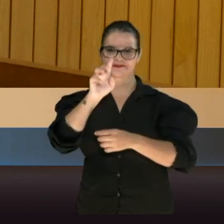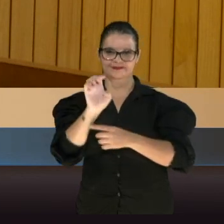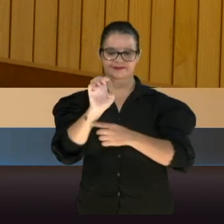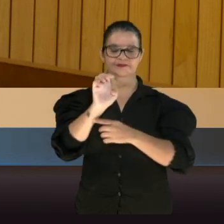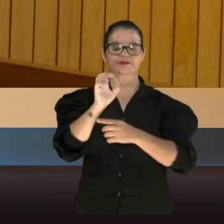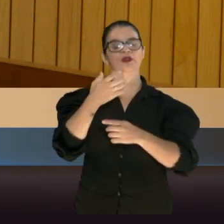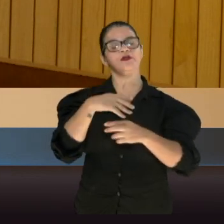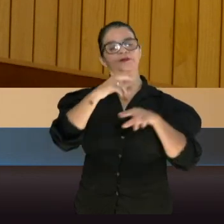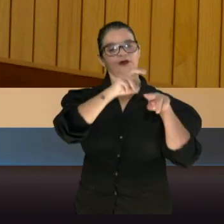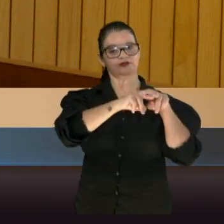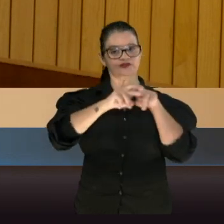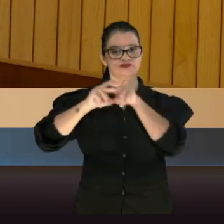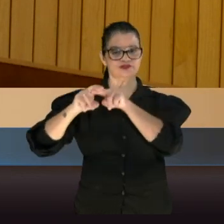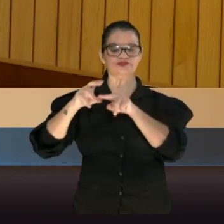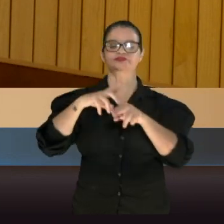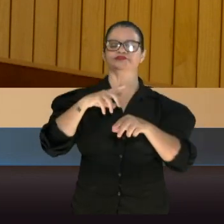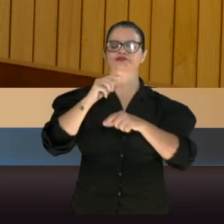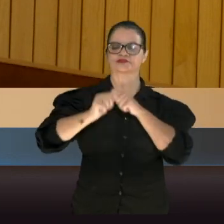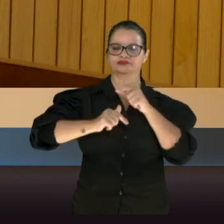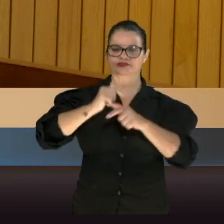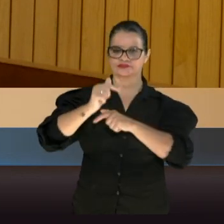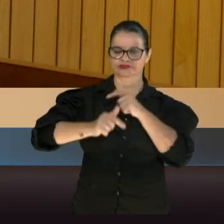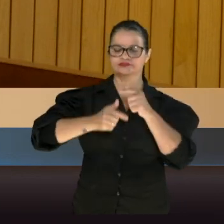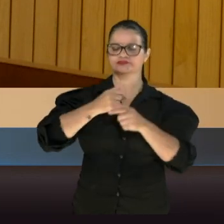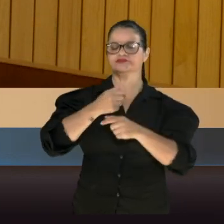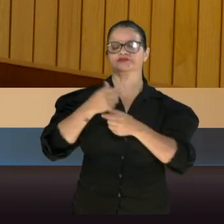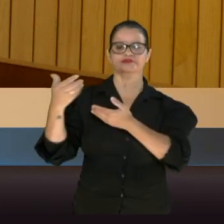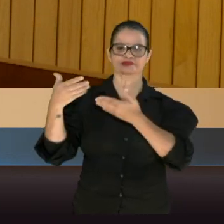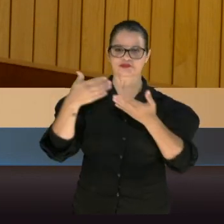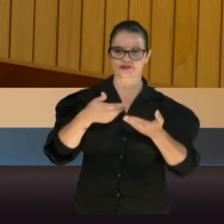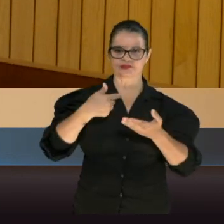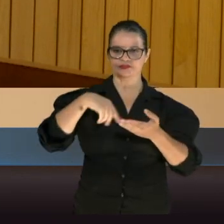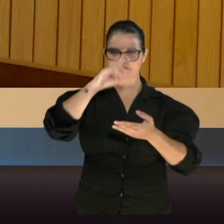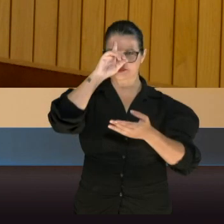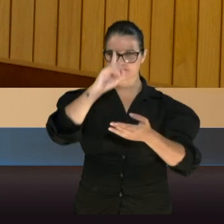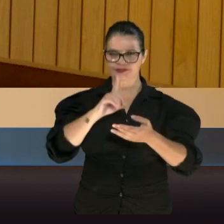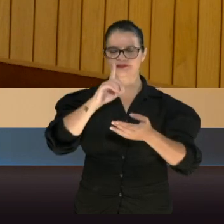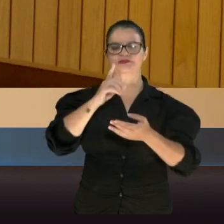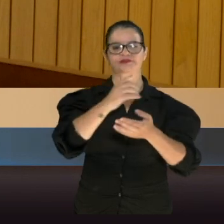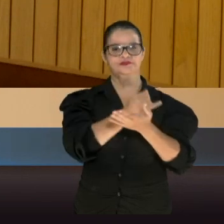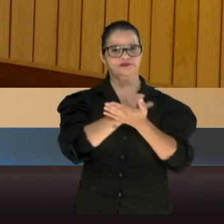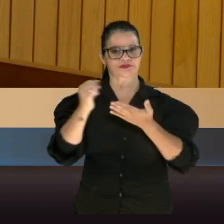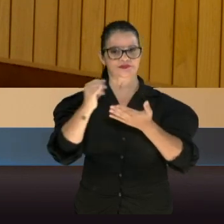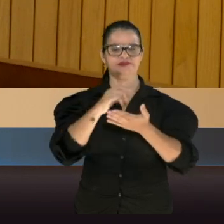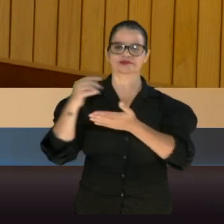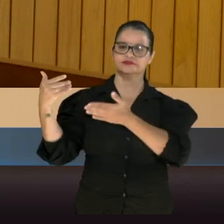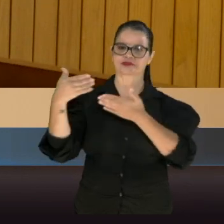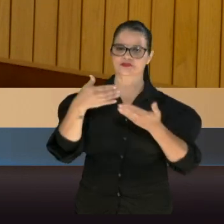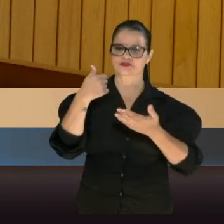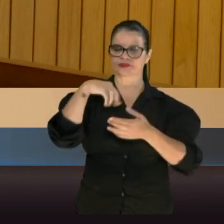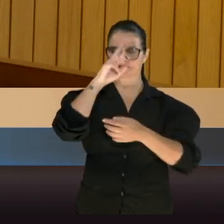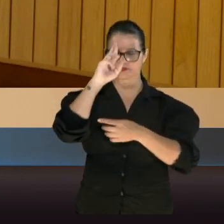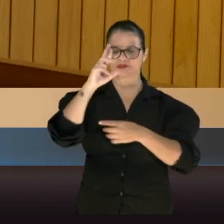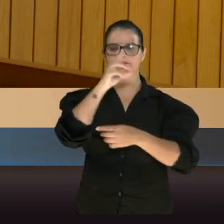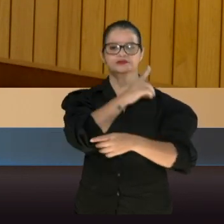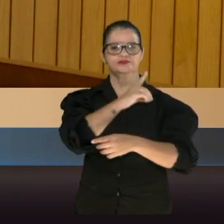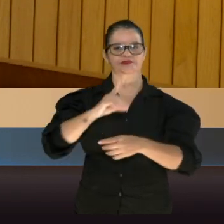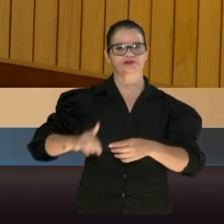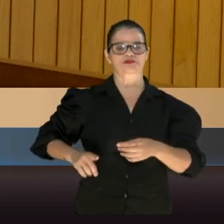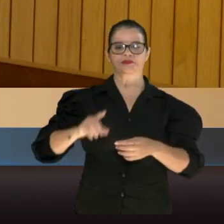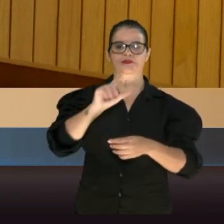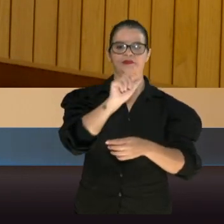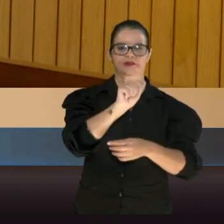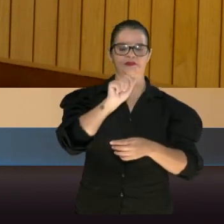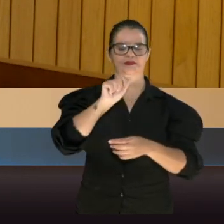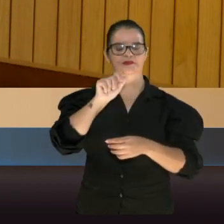para compor a mesa dos trabalhos, passaremos a convidar as autoridades. Iniciamos convidando a excelentíssimo senhor deputado